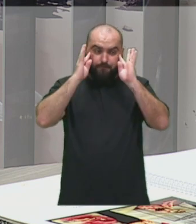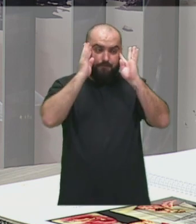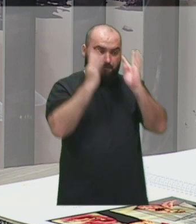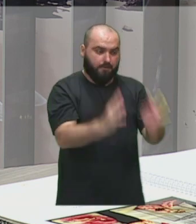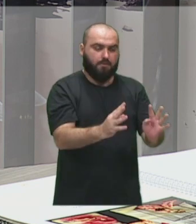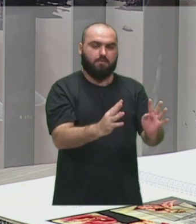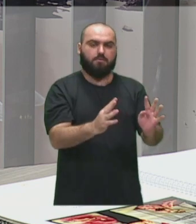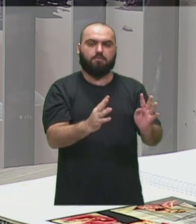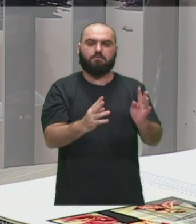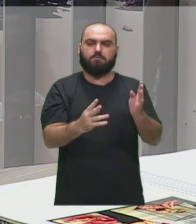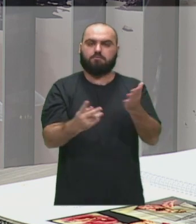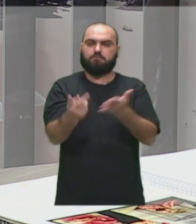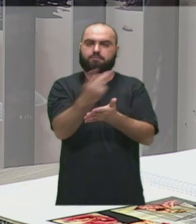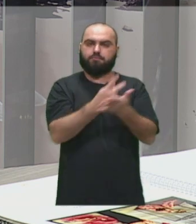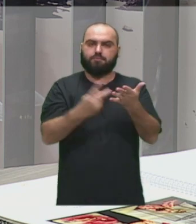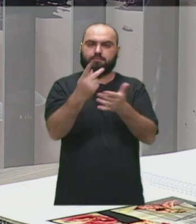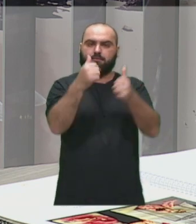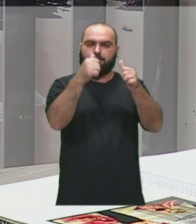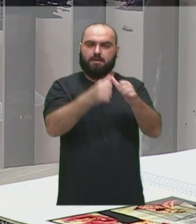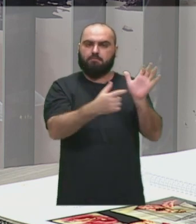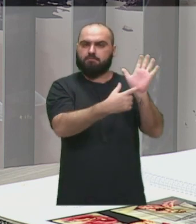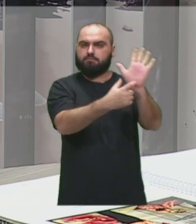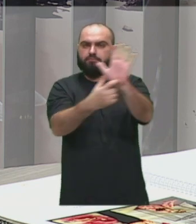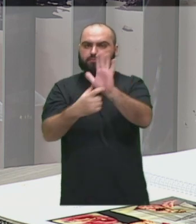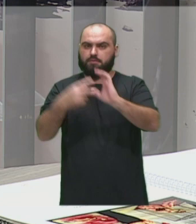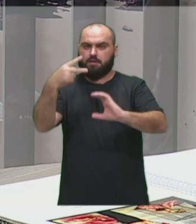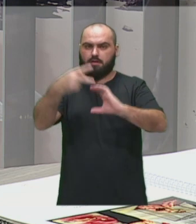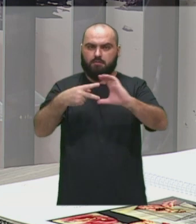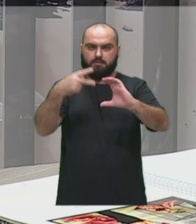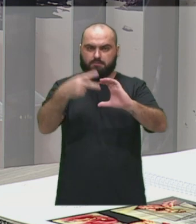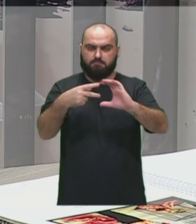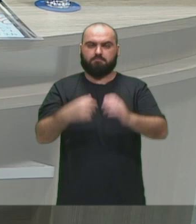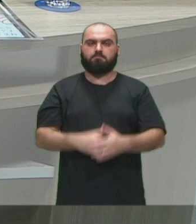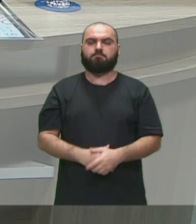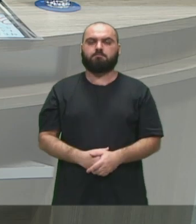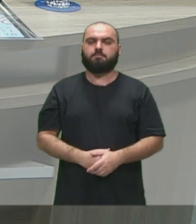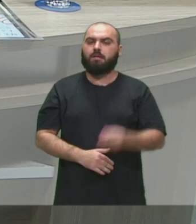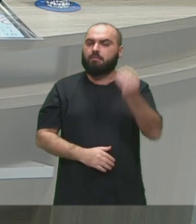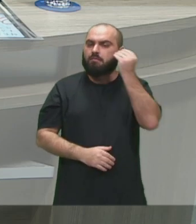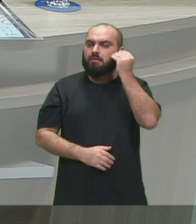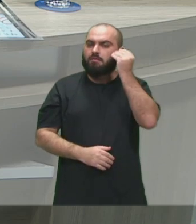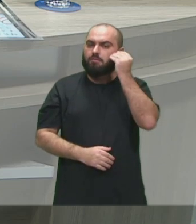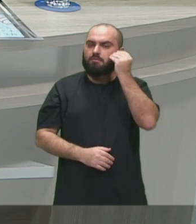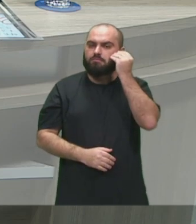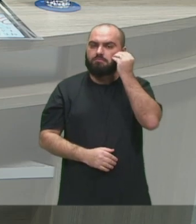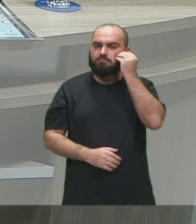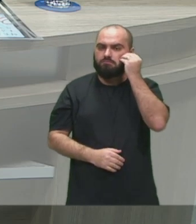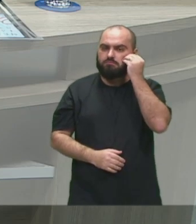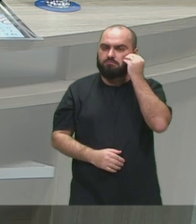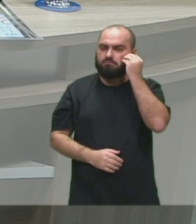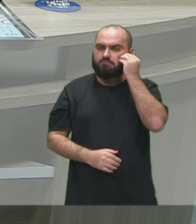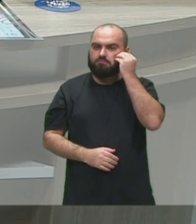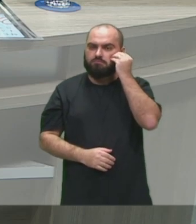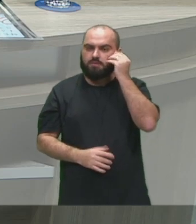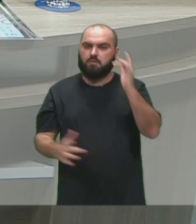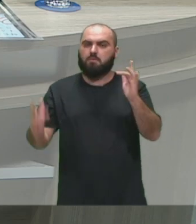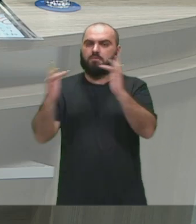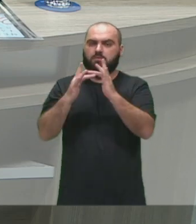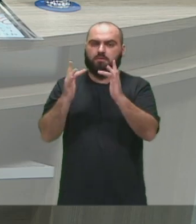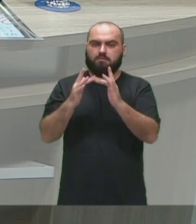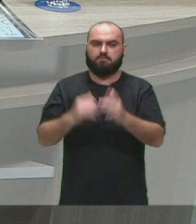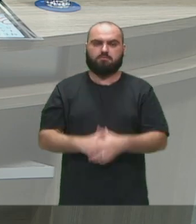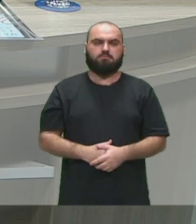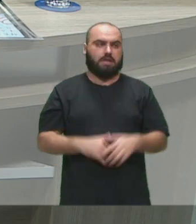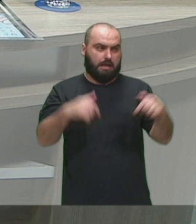obras originais, elas vão ficar expostas em câmaras de vereadores. Eu tento tentar, né, o contato com algum